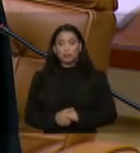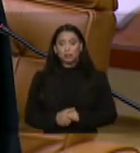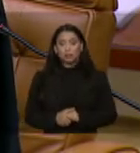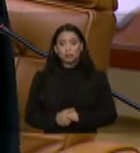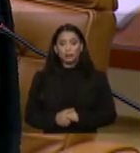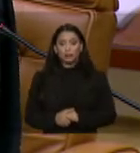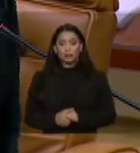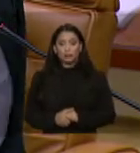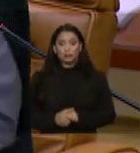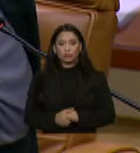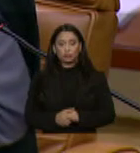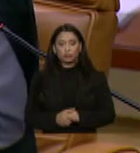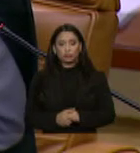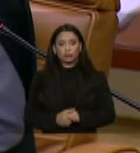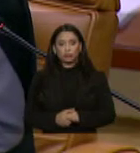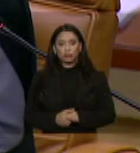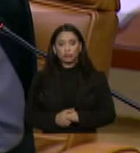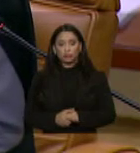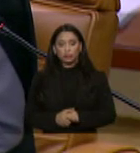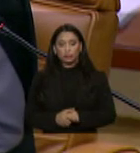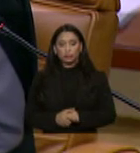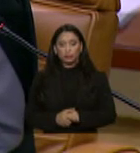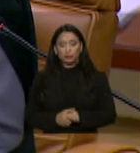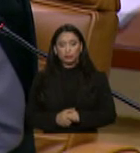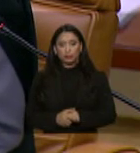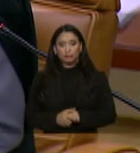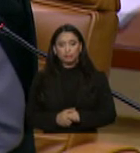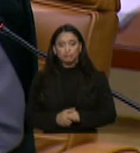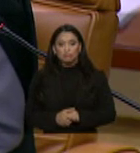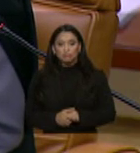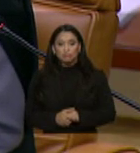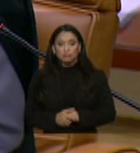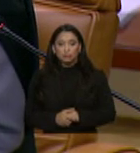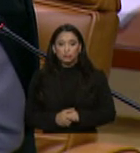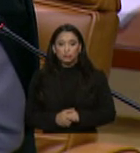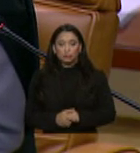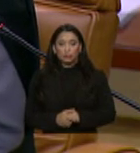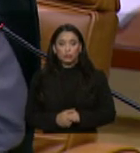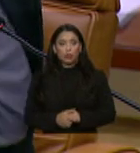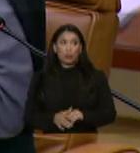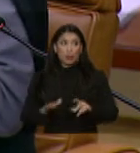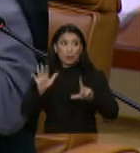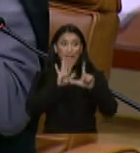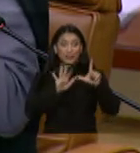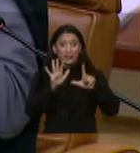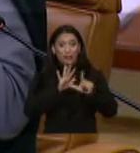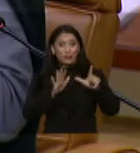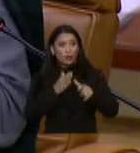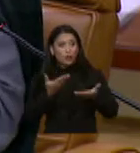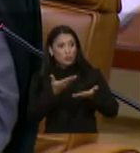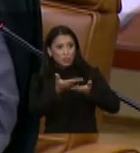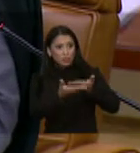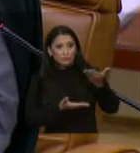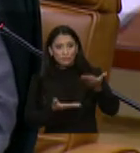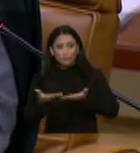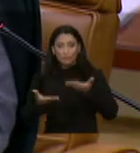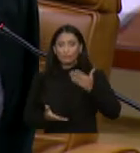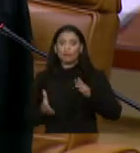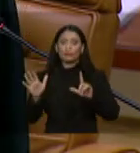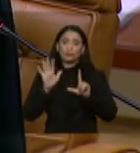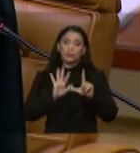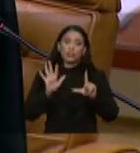já em relação esse Convívio com as grandes plataformas que as próprias